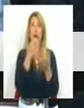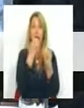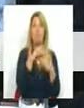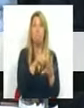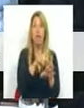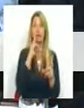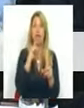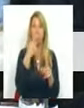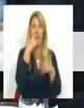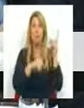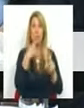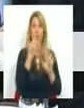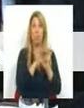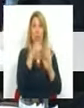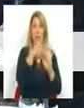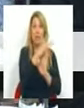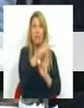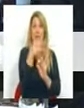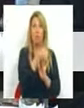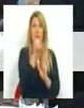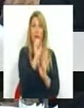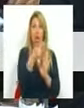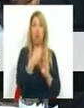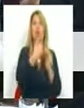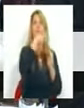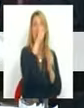expedimentos. Esta notícia era verdadeira ou falsa?